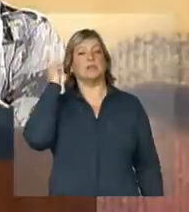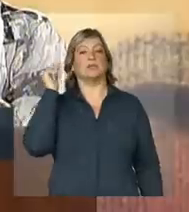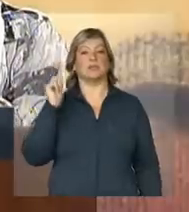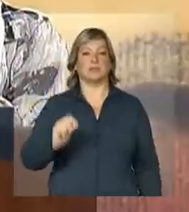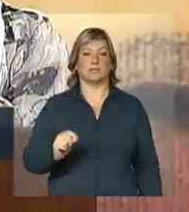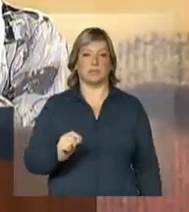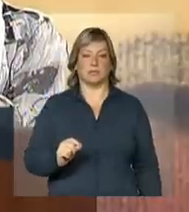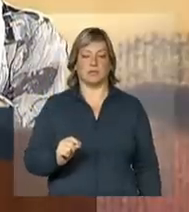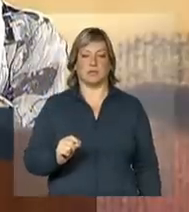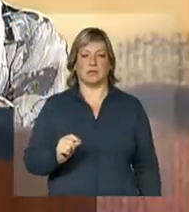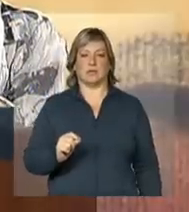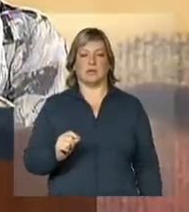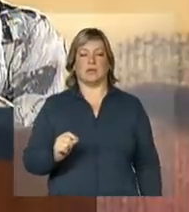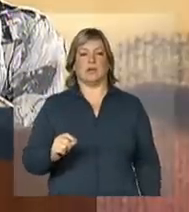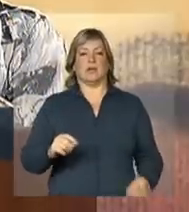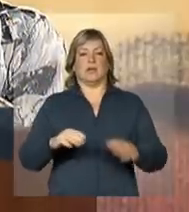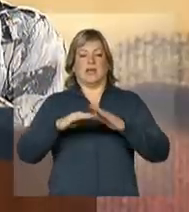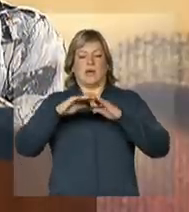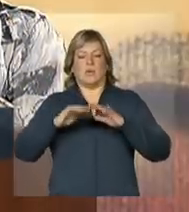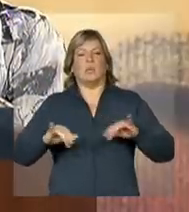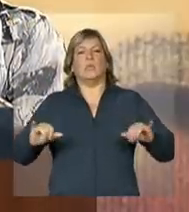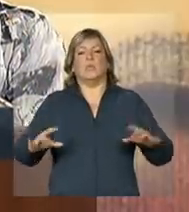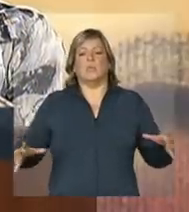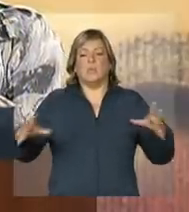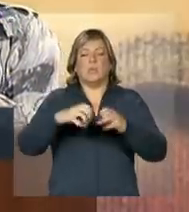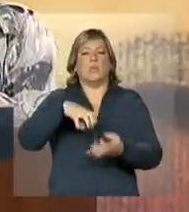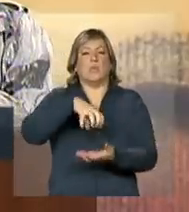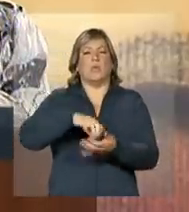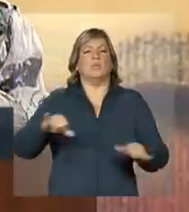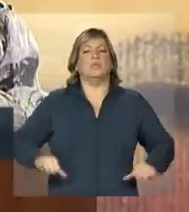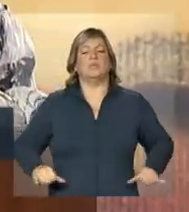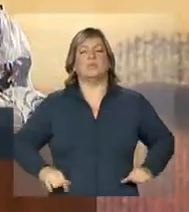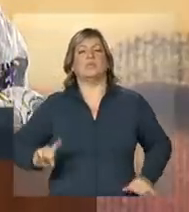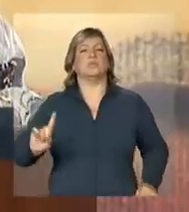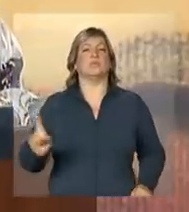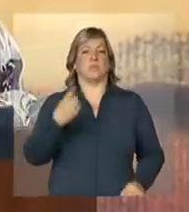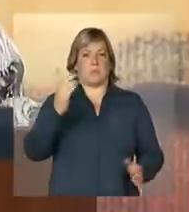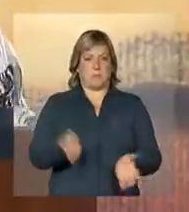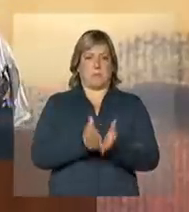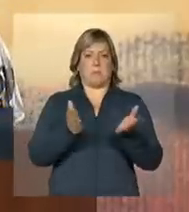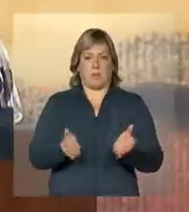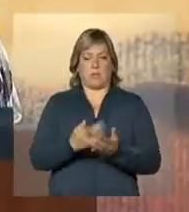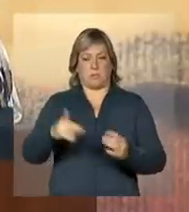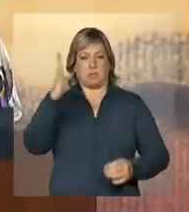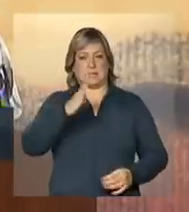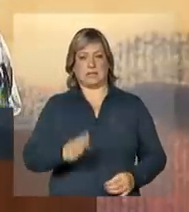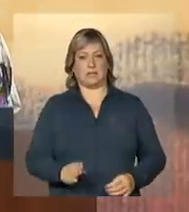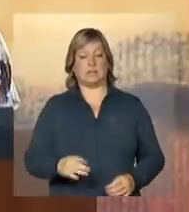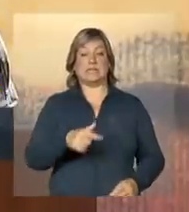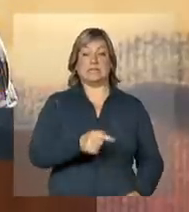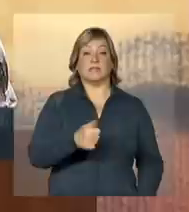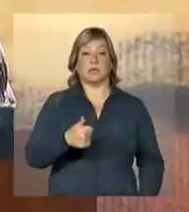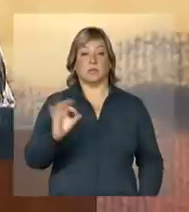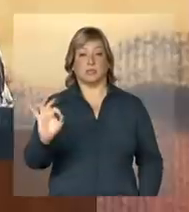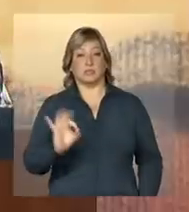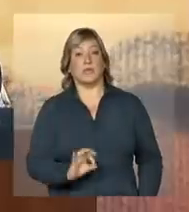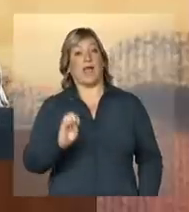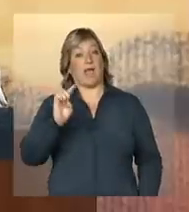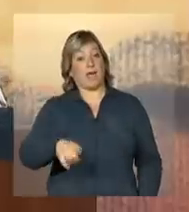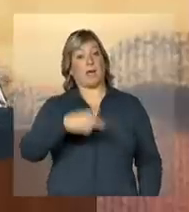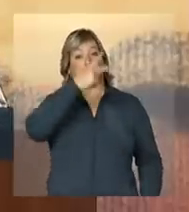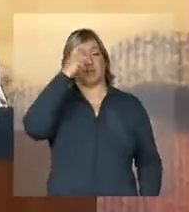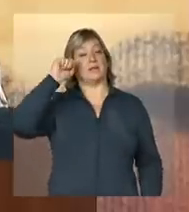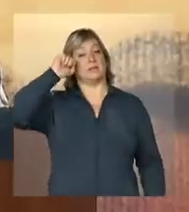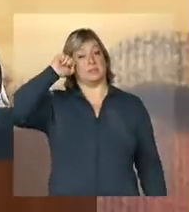e abaixo da linha da miséria no Brasil 7% são pessoas